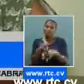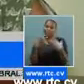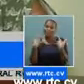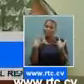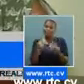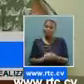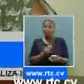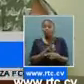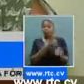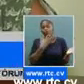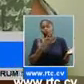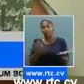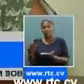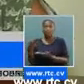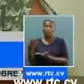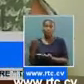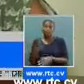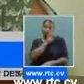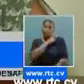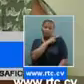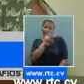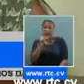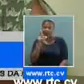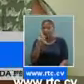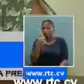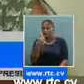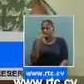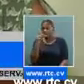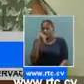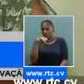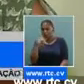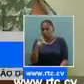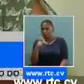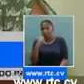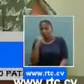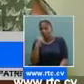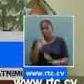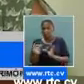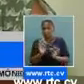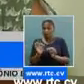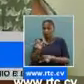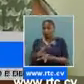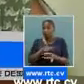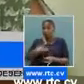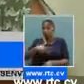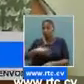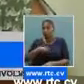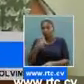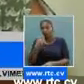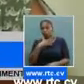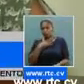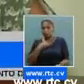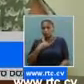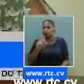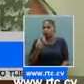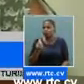convidar um chefe chris que é da mama é o chefe chris com o organismo esse campeonato muito e eu estou muito